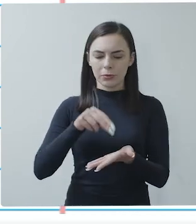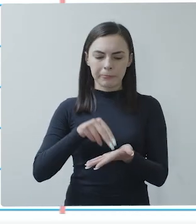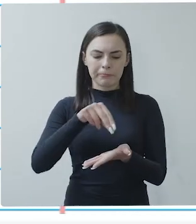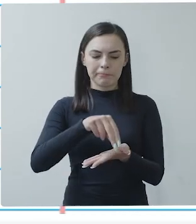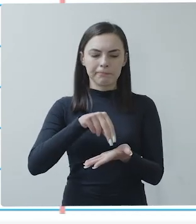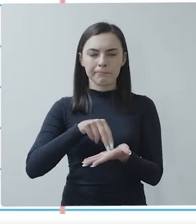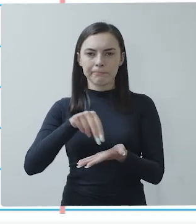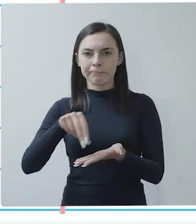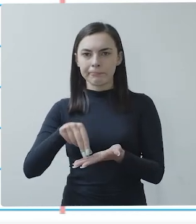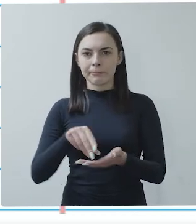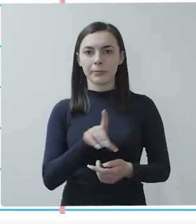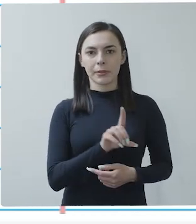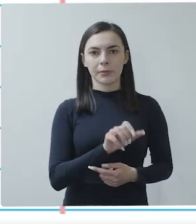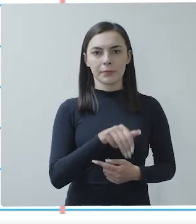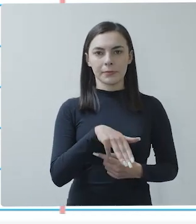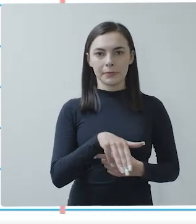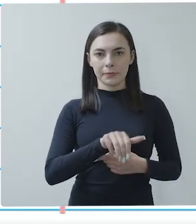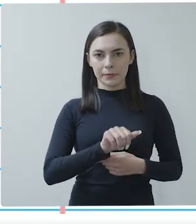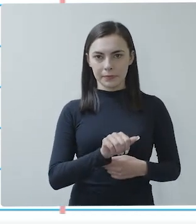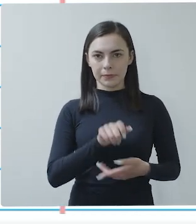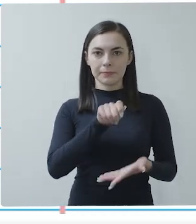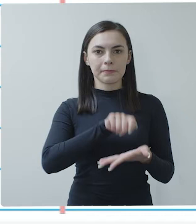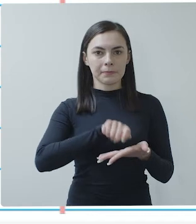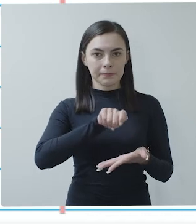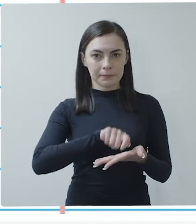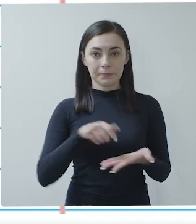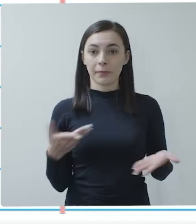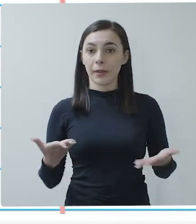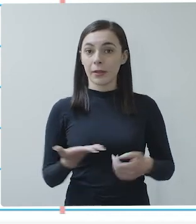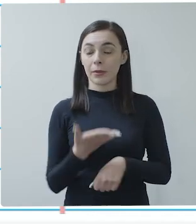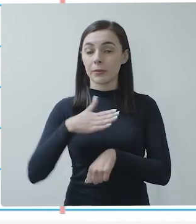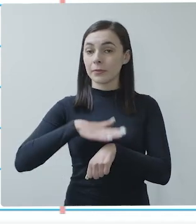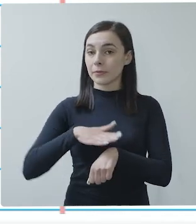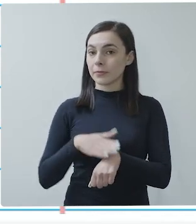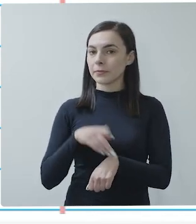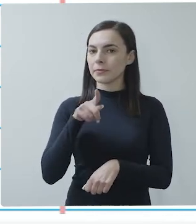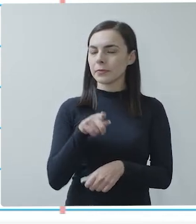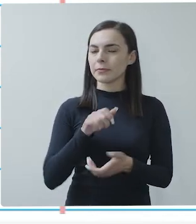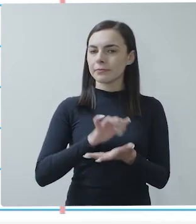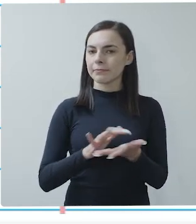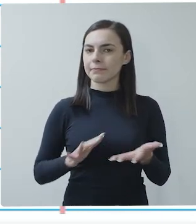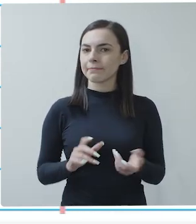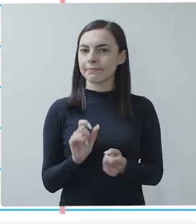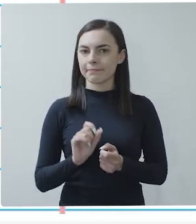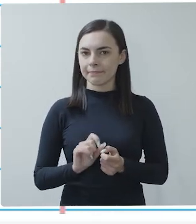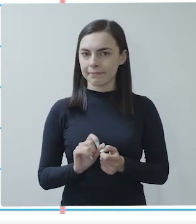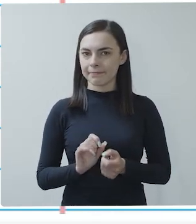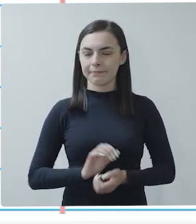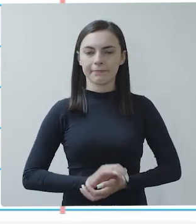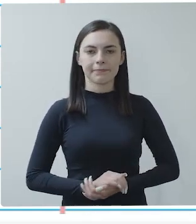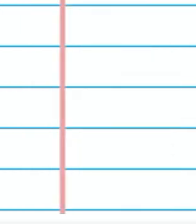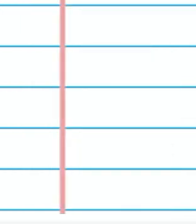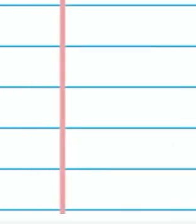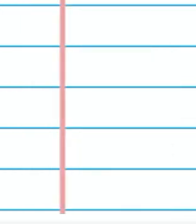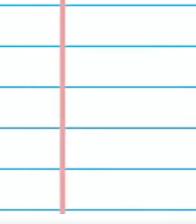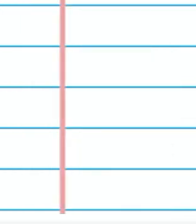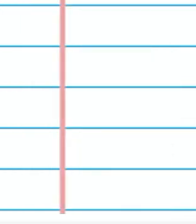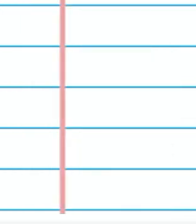da dama. Então, vocês vão escrever dama. Eu vou dar, então, tempo para vocês fazerem essa atividade.